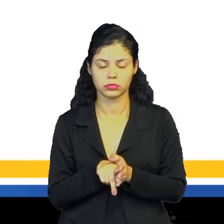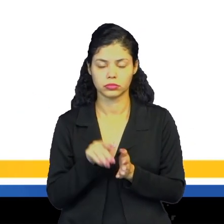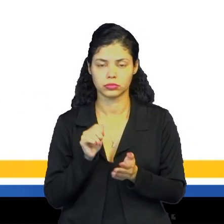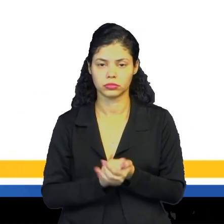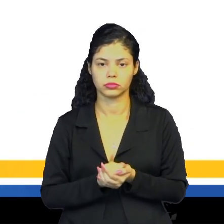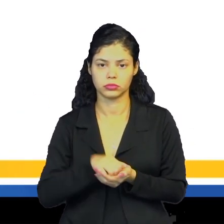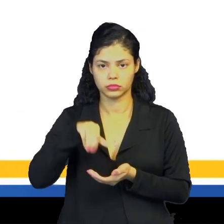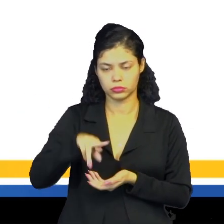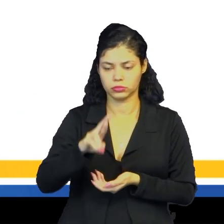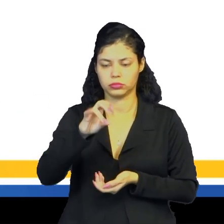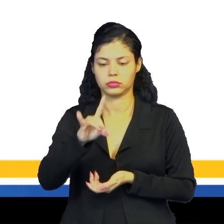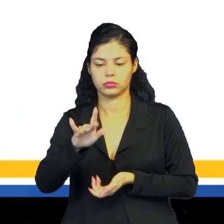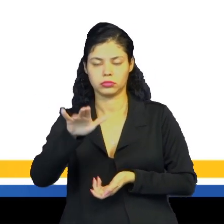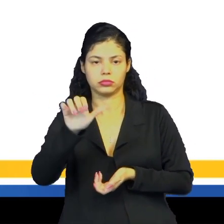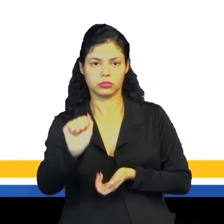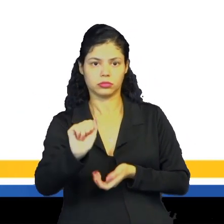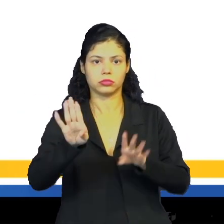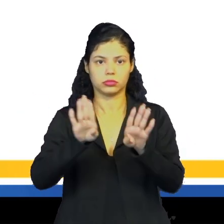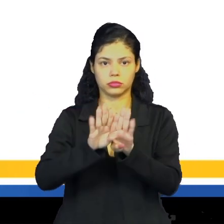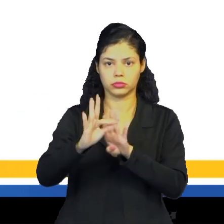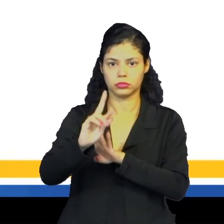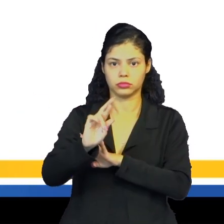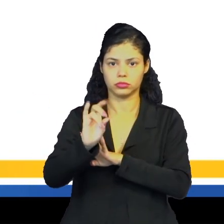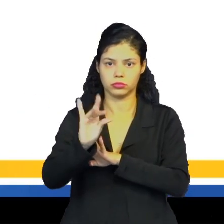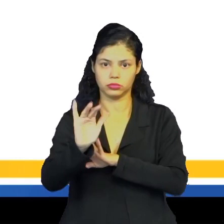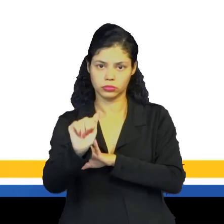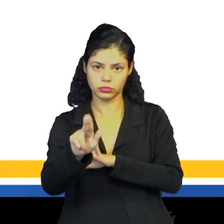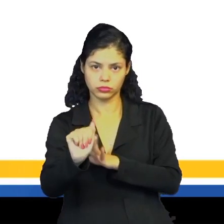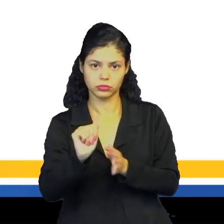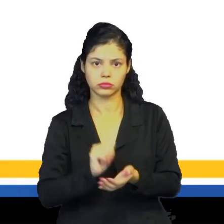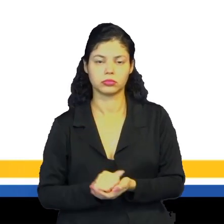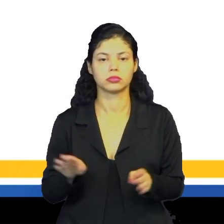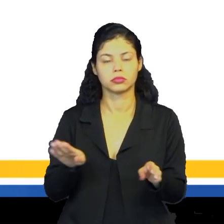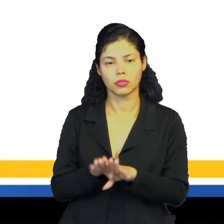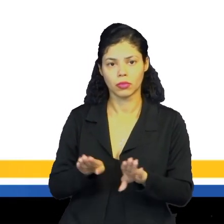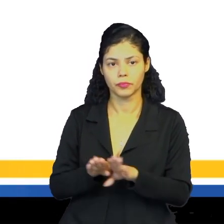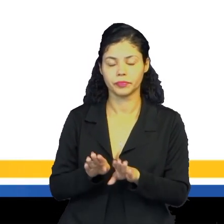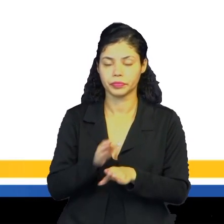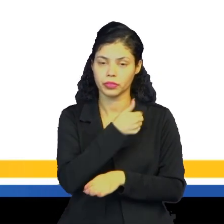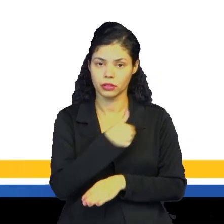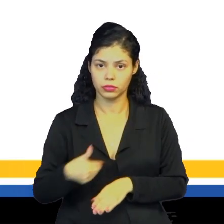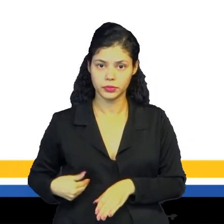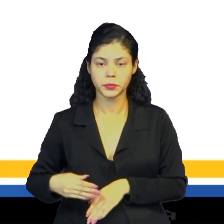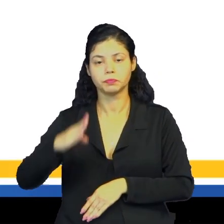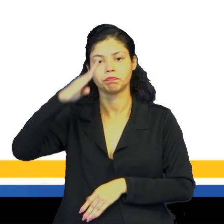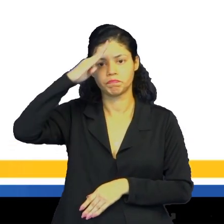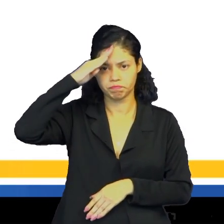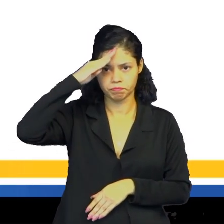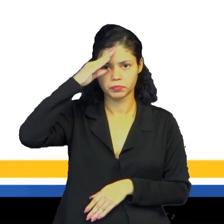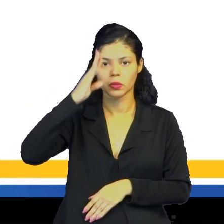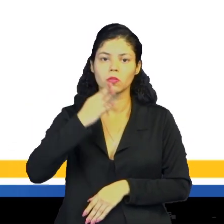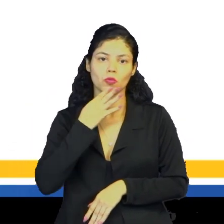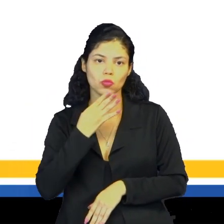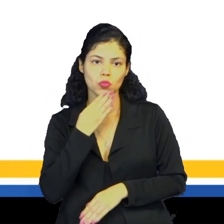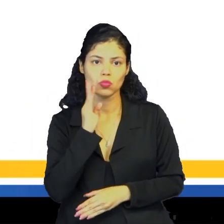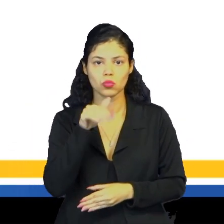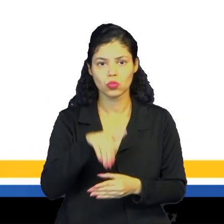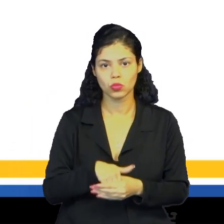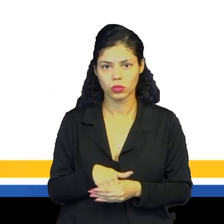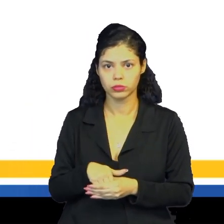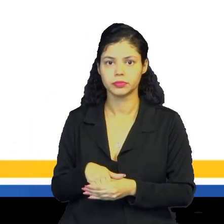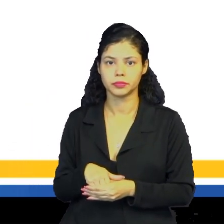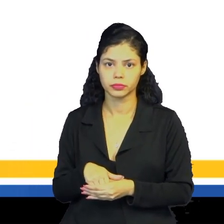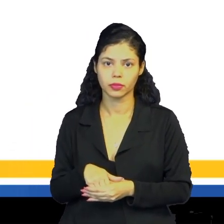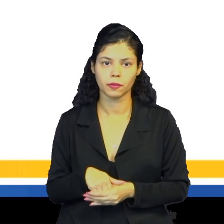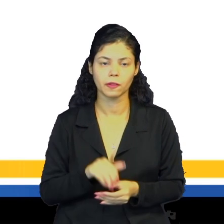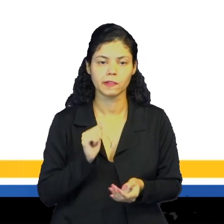né, do Floriano Peixoto e Prudente Moraes, e a República dos Coronéis, né, que ficou conhecido pelo voto de